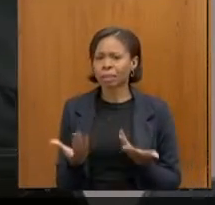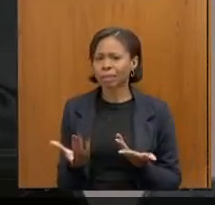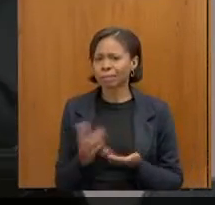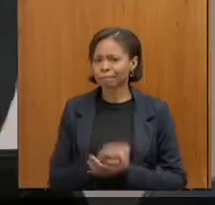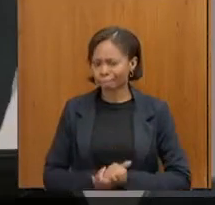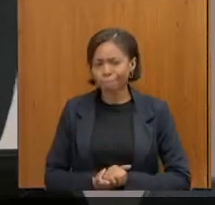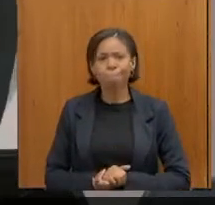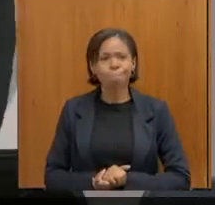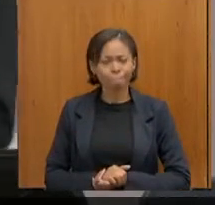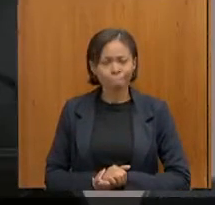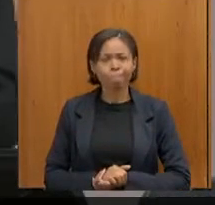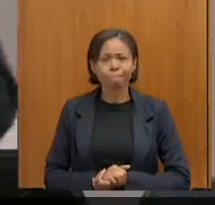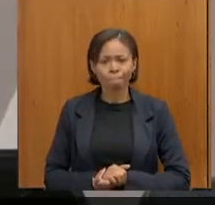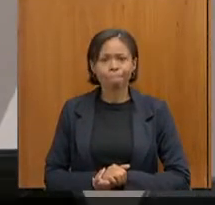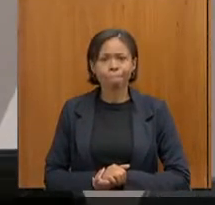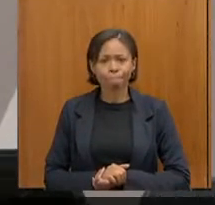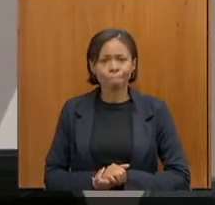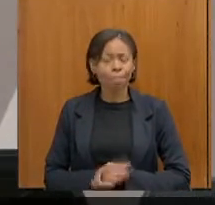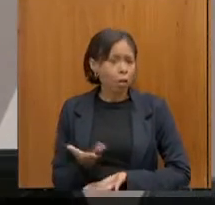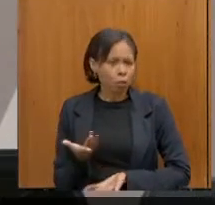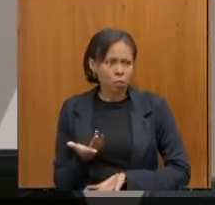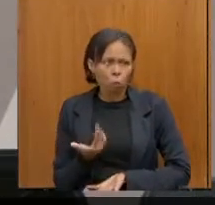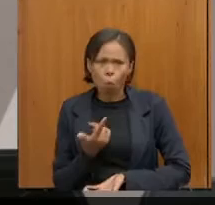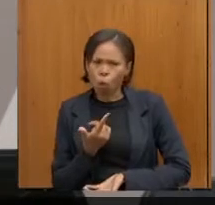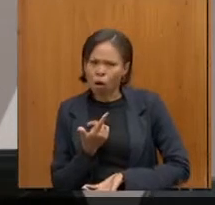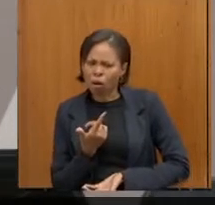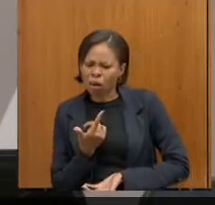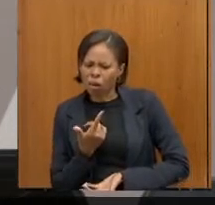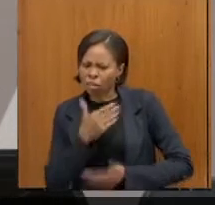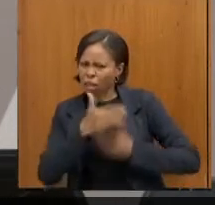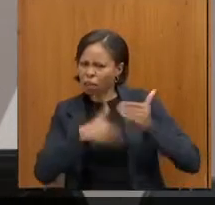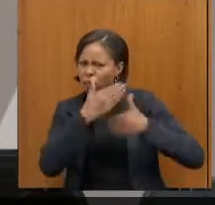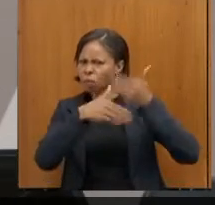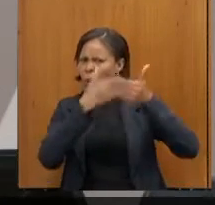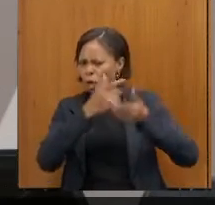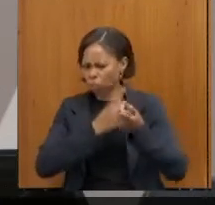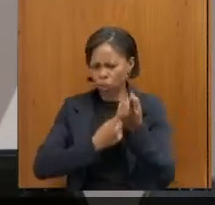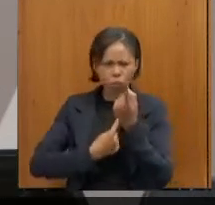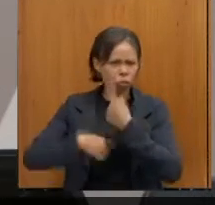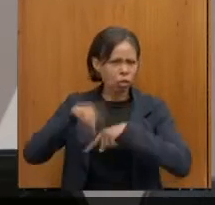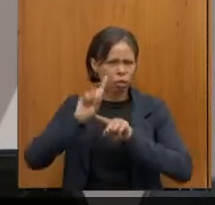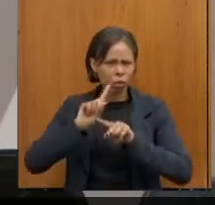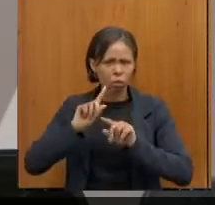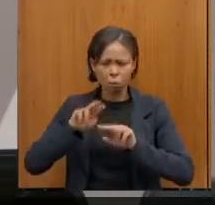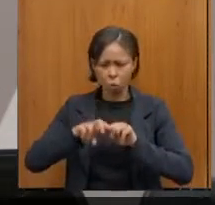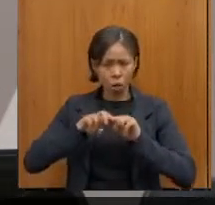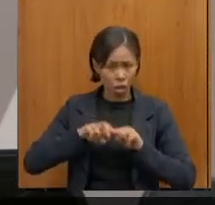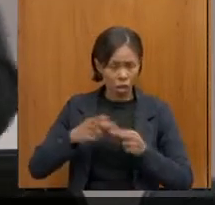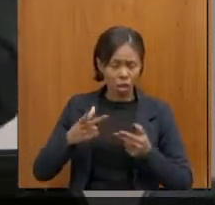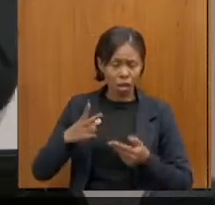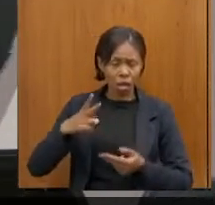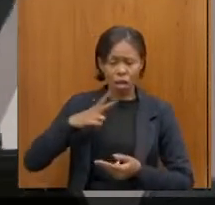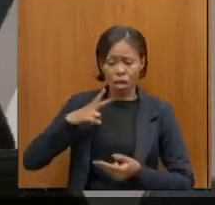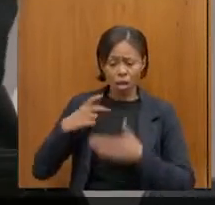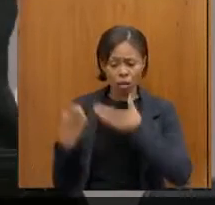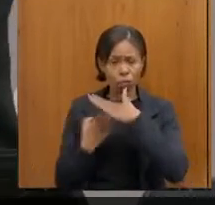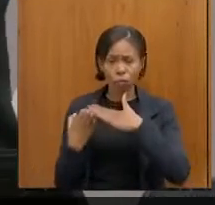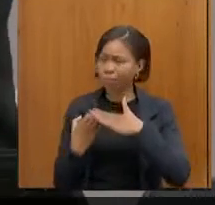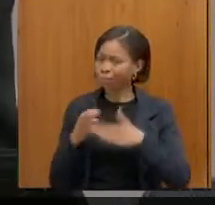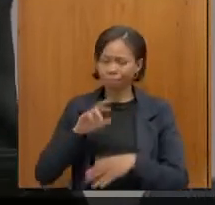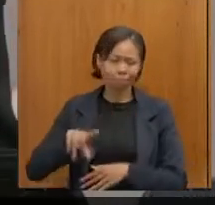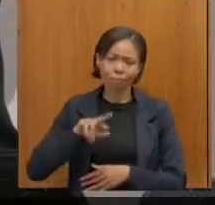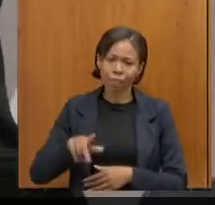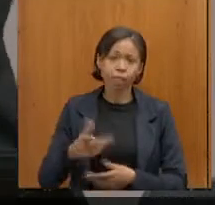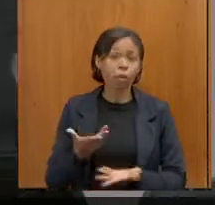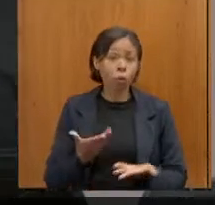vejo que o caminho seja a sua transformação no espécie de repartição pública e inclusiva